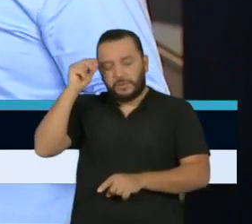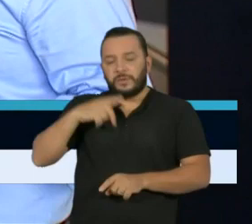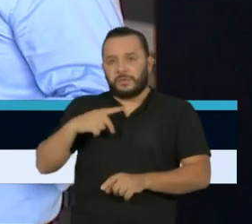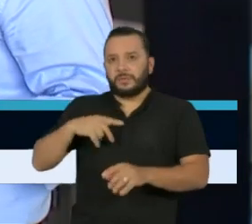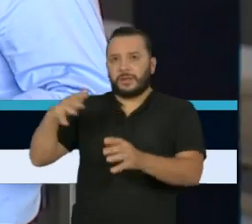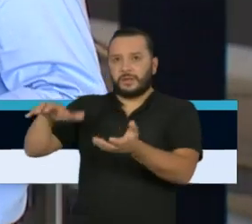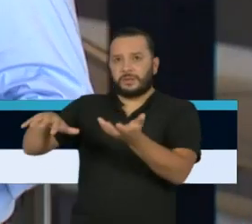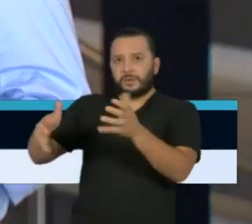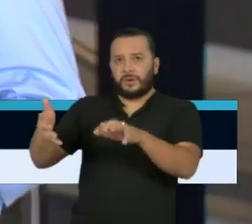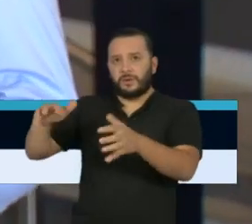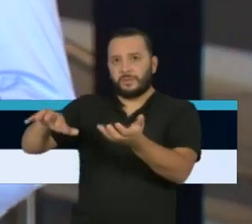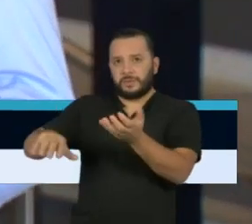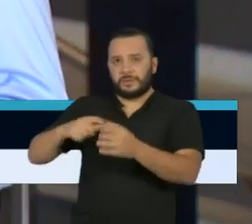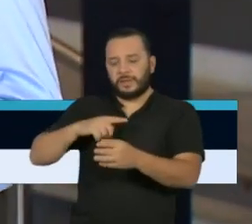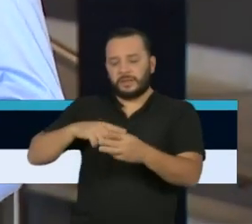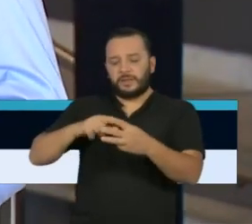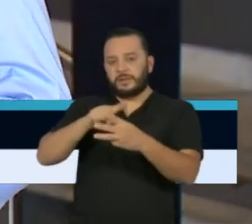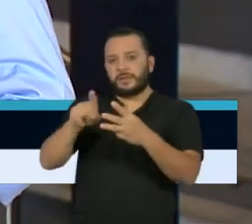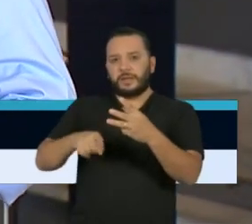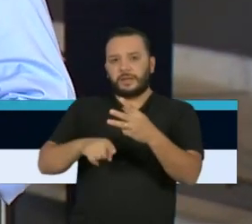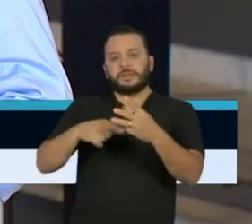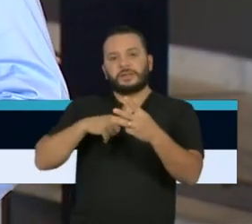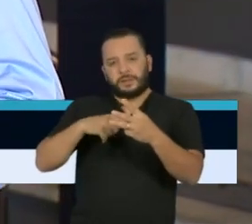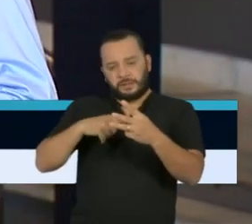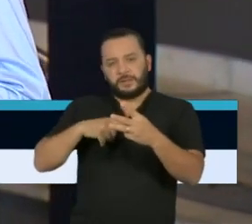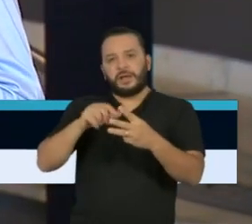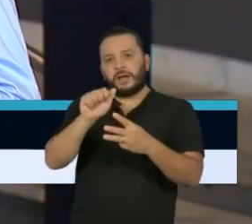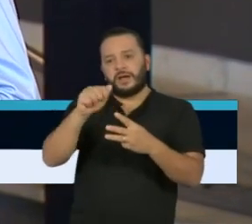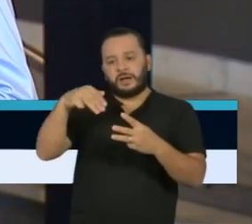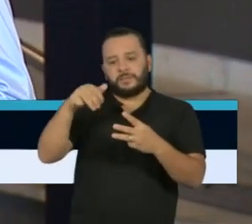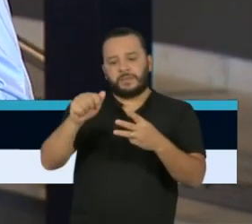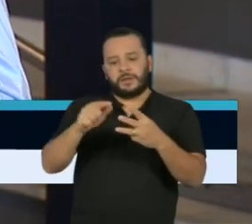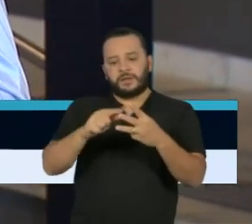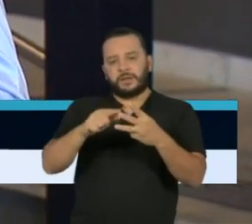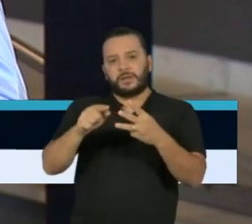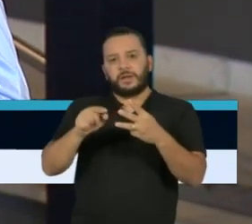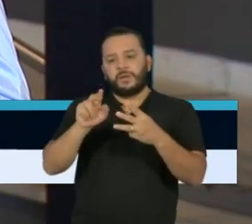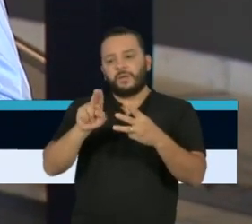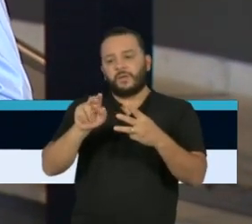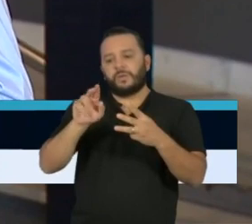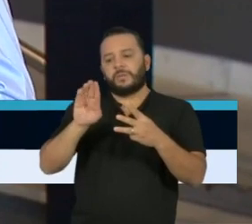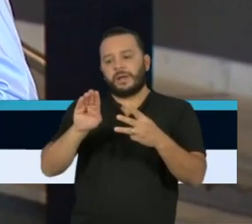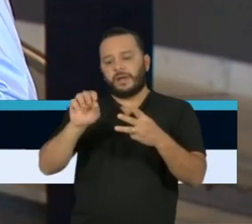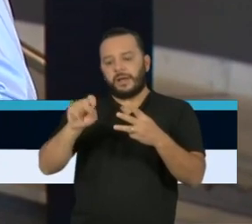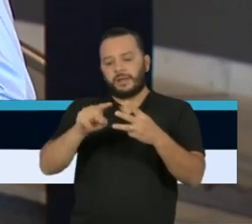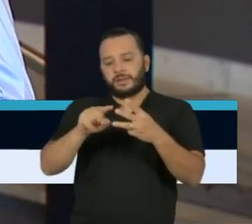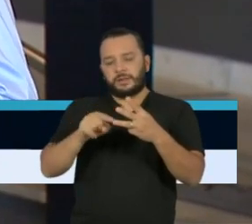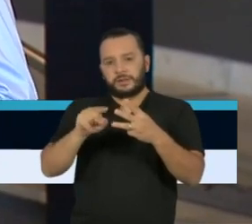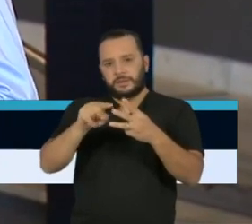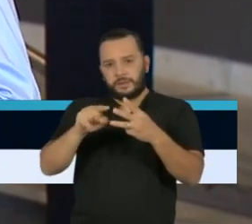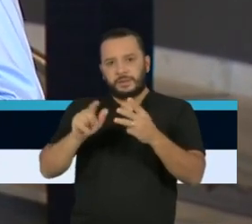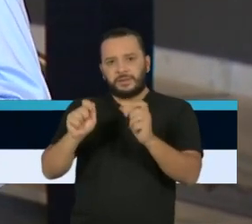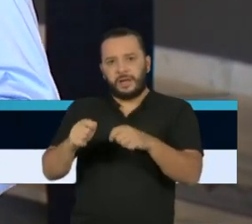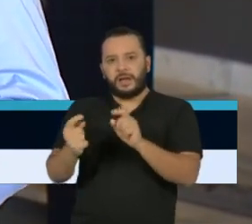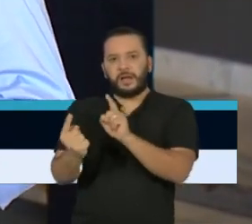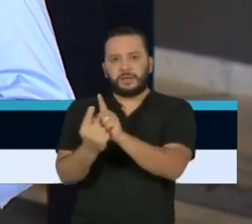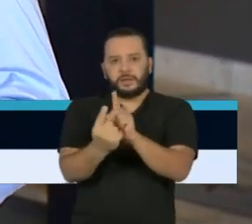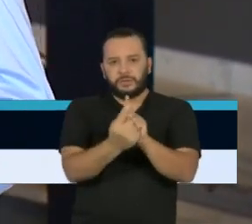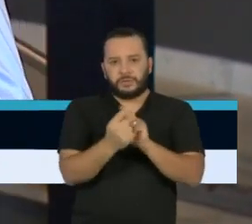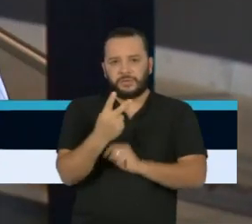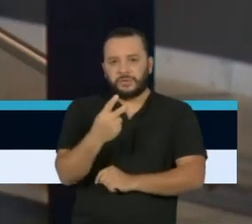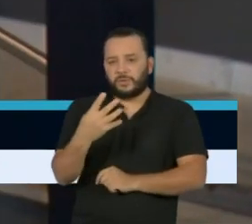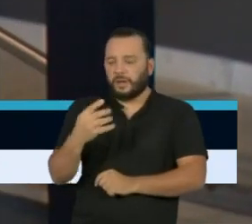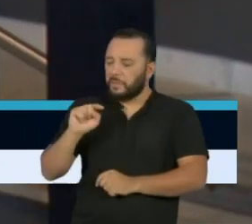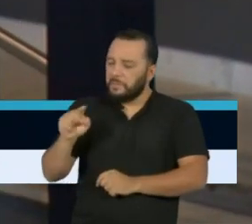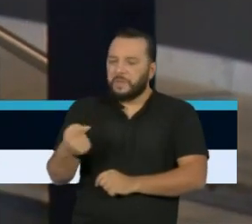de saúde. Nós temos uma AMA e 2 UBSs, que fazem, em média, mensalmente, 24 mil atendimentos de